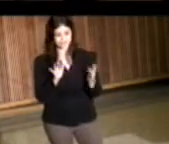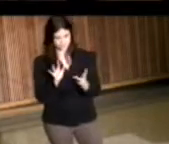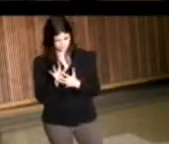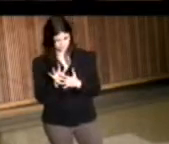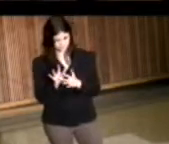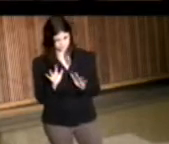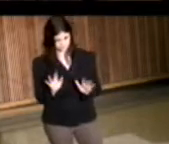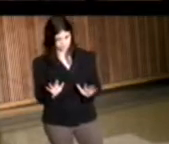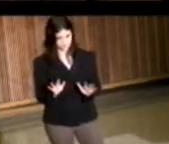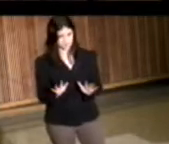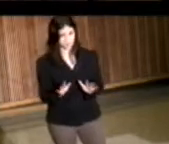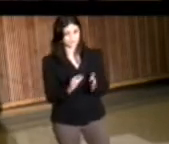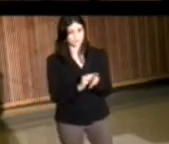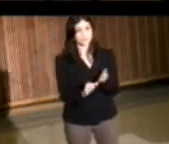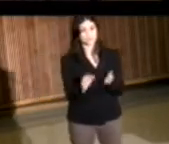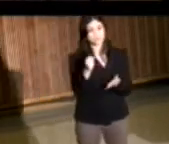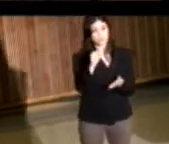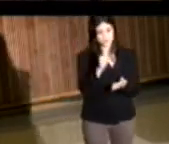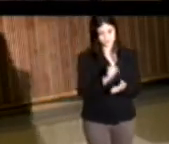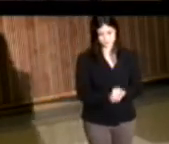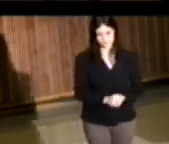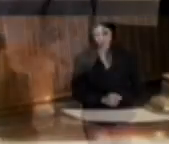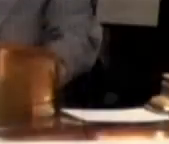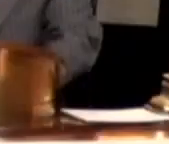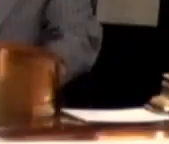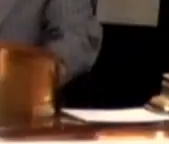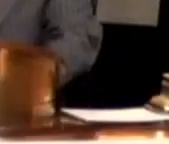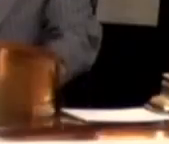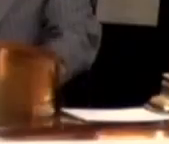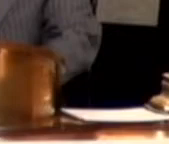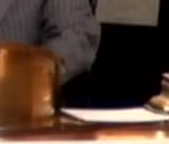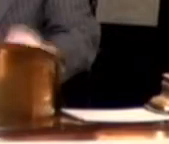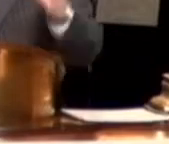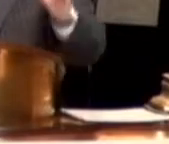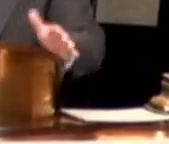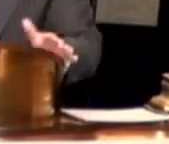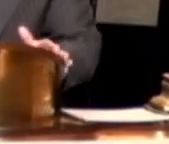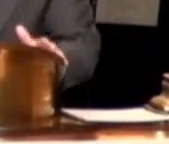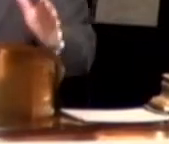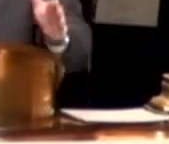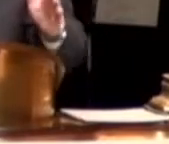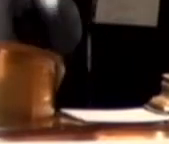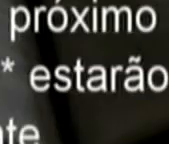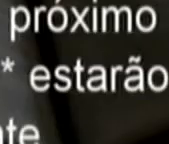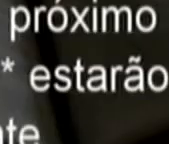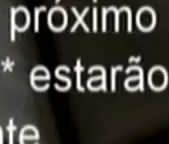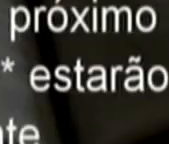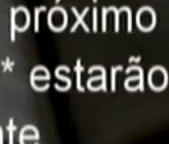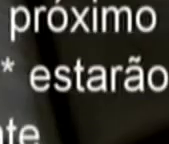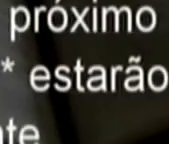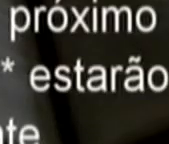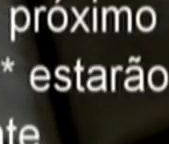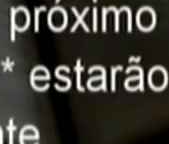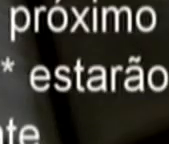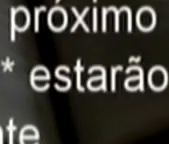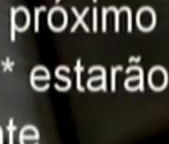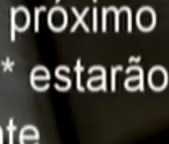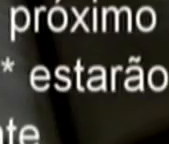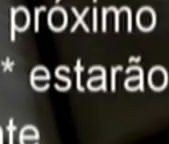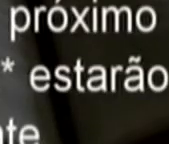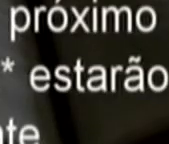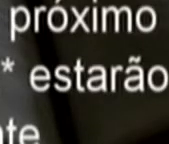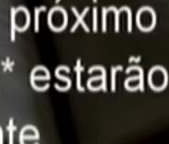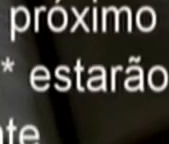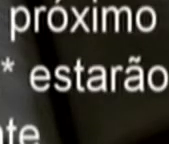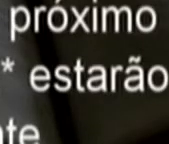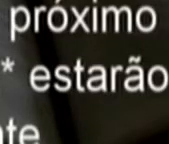de 8 a 12 dizem assim: se vocês de fato obedecerem à lei real encontrada na Escritura, que diz, amarás a teu próximo